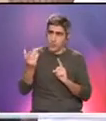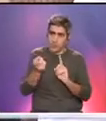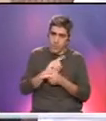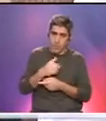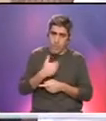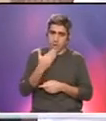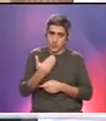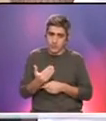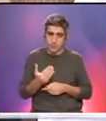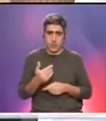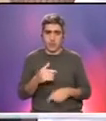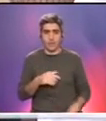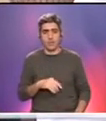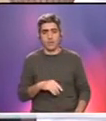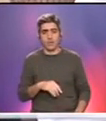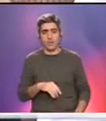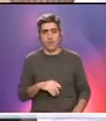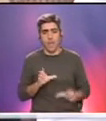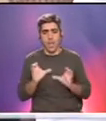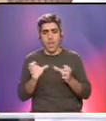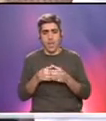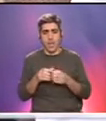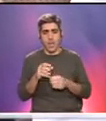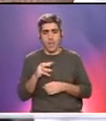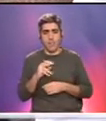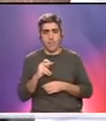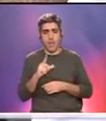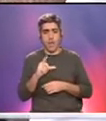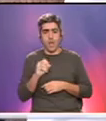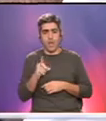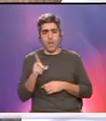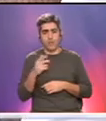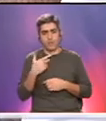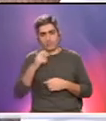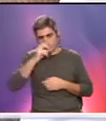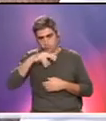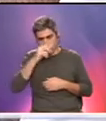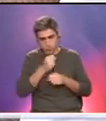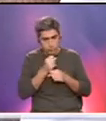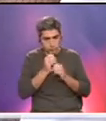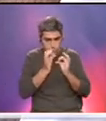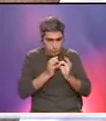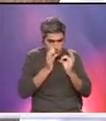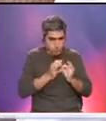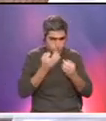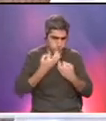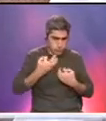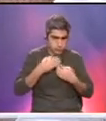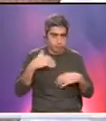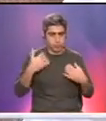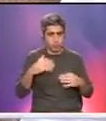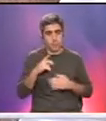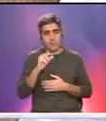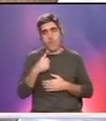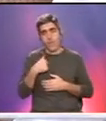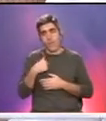Neste caso, a equipa da Maloclínica foi incansável. Pois. E, A mim também, porque andei lá à procura. A